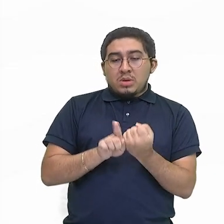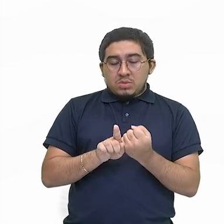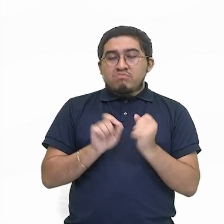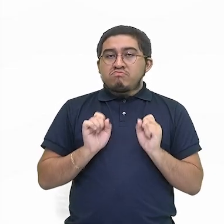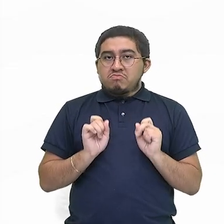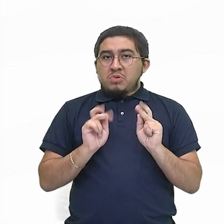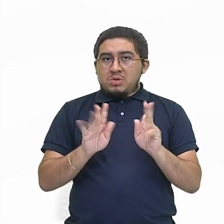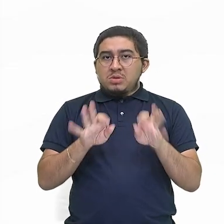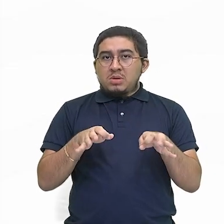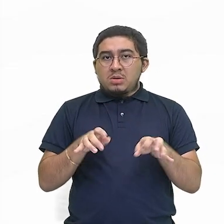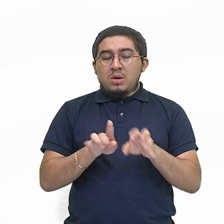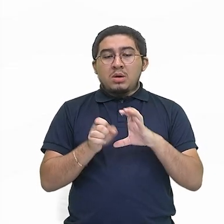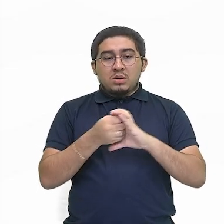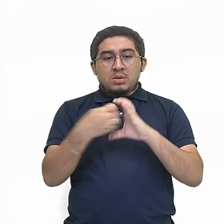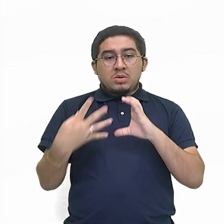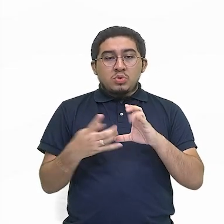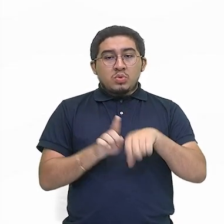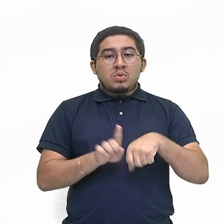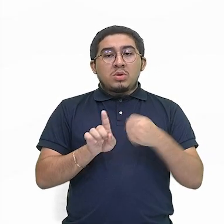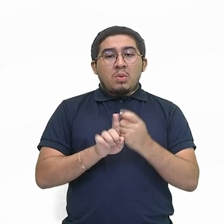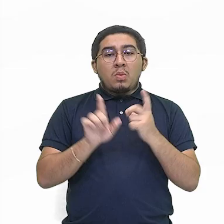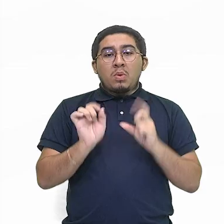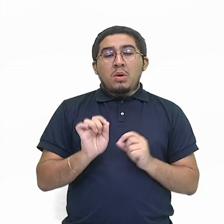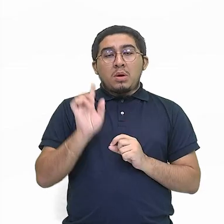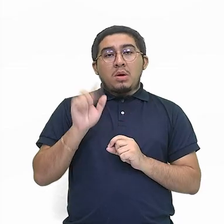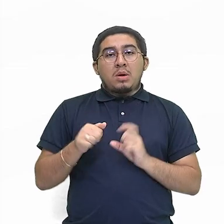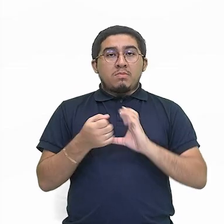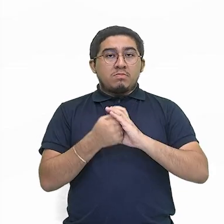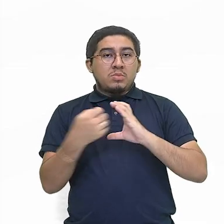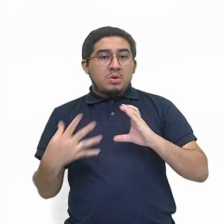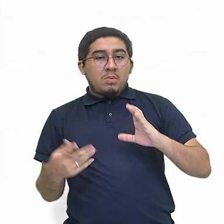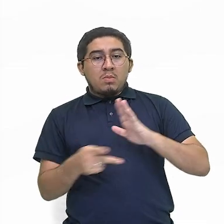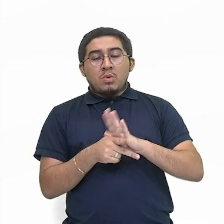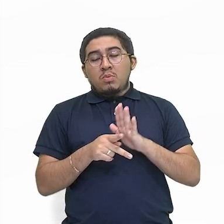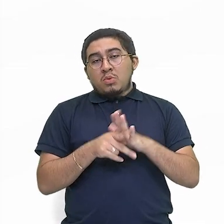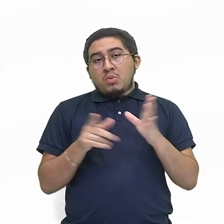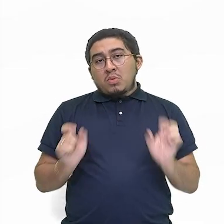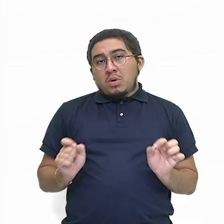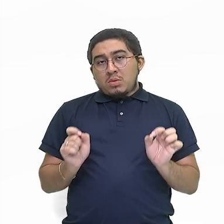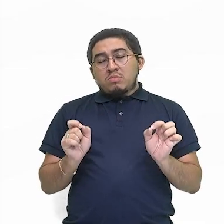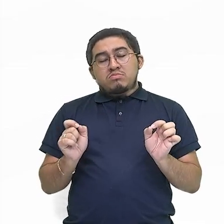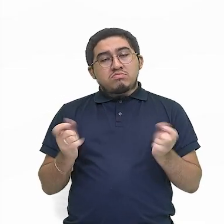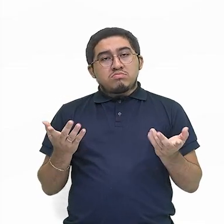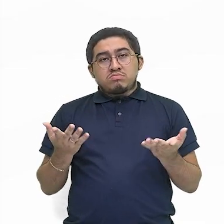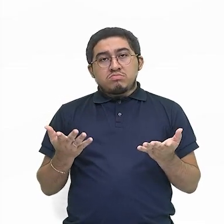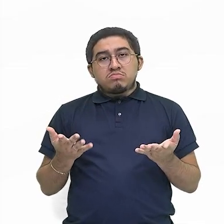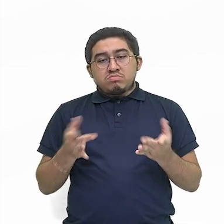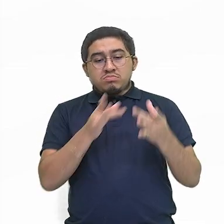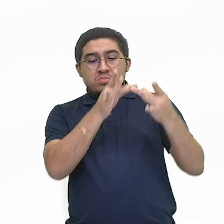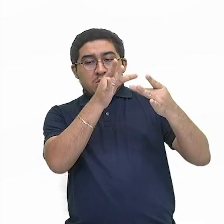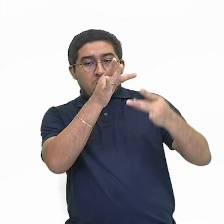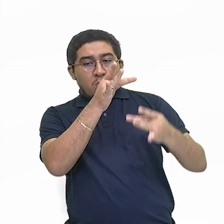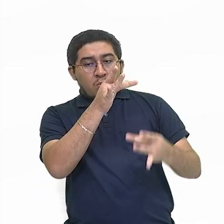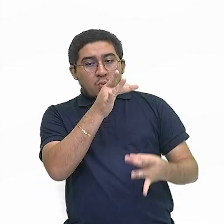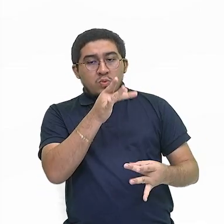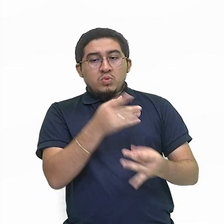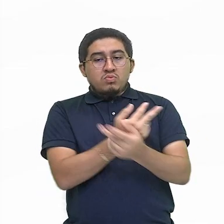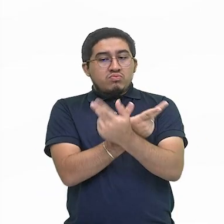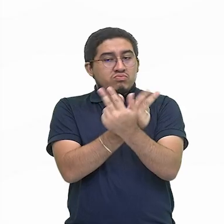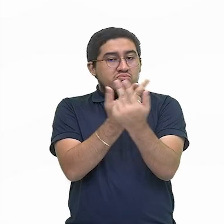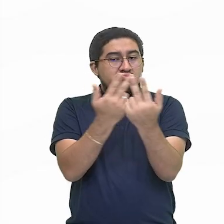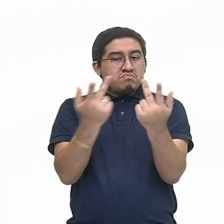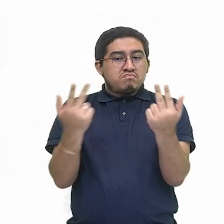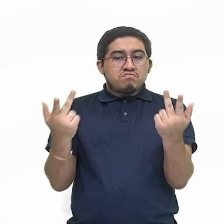Ok, características sociais são aspectos muito grandes, é uma ampla gama,